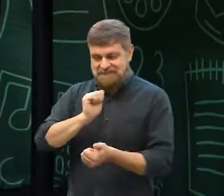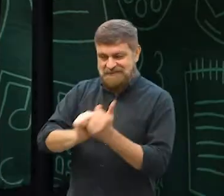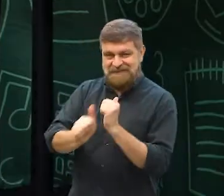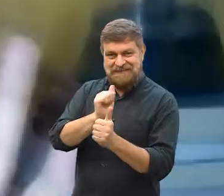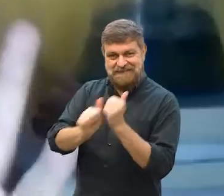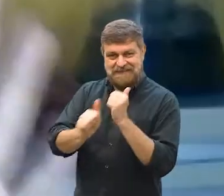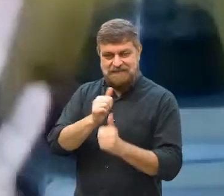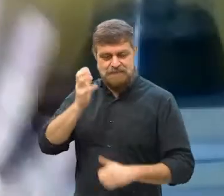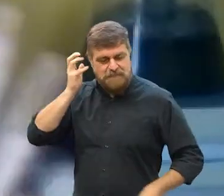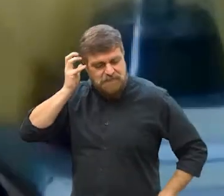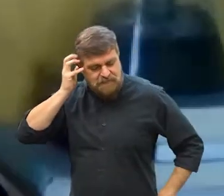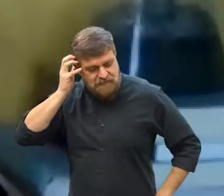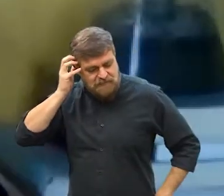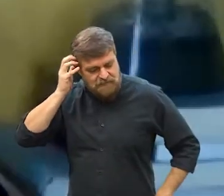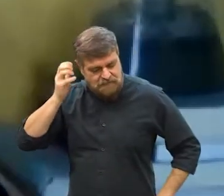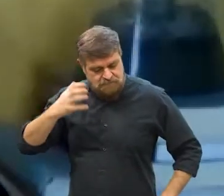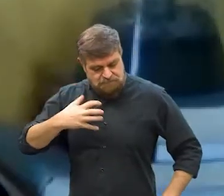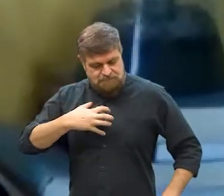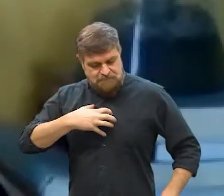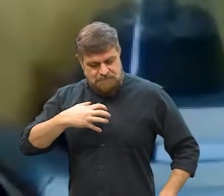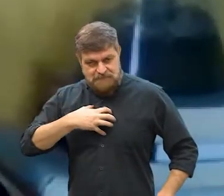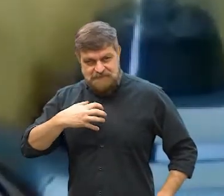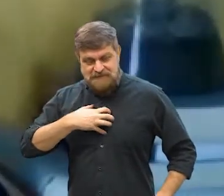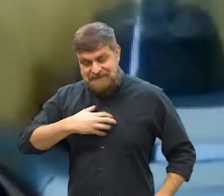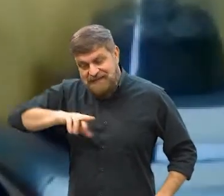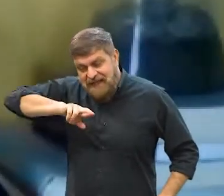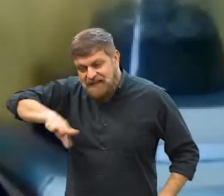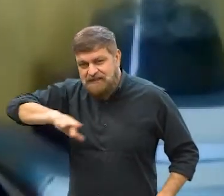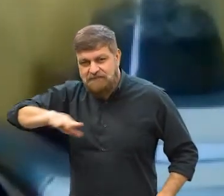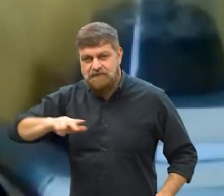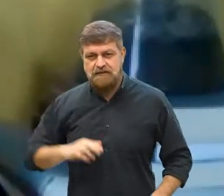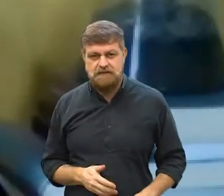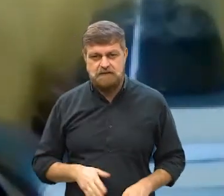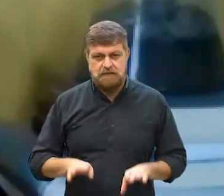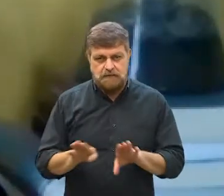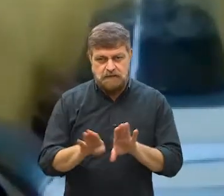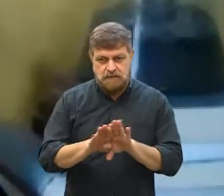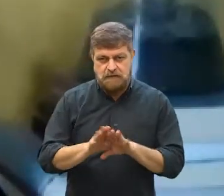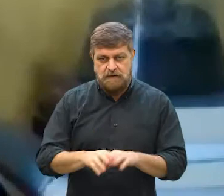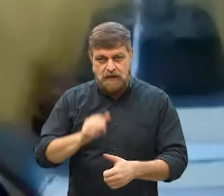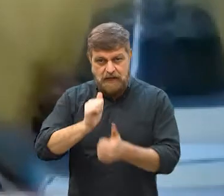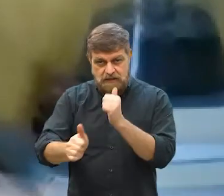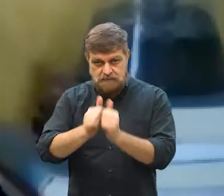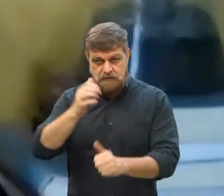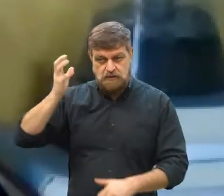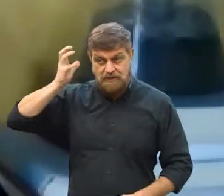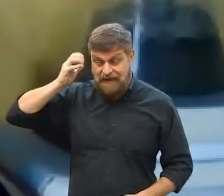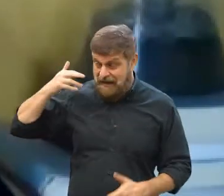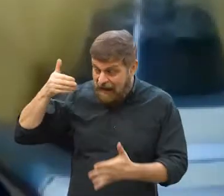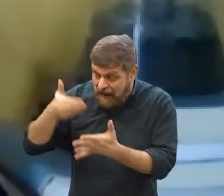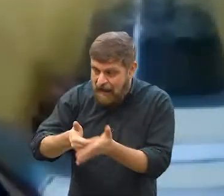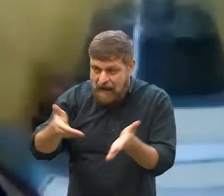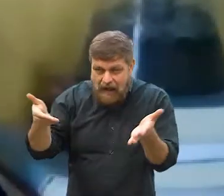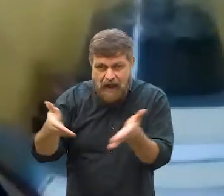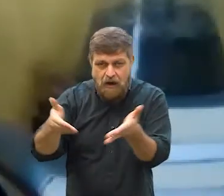Liberdade no rádio a gente sente em casa e a vontade não é à toa que a transmissão esportiva de rádio até hoje ela